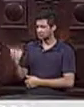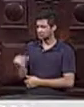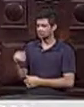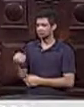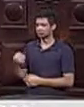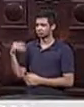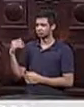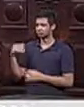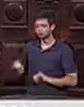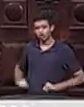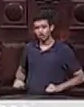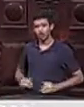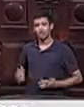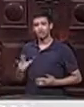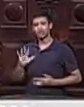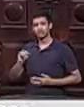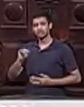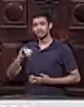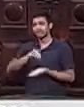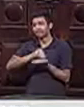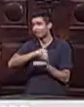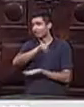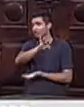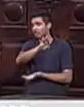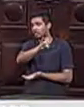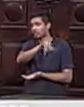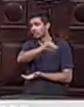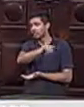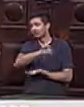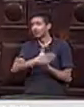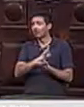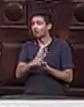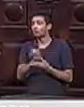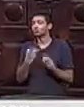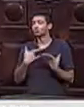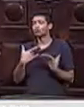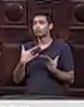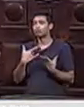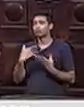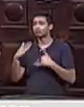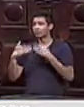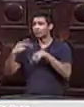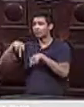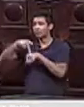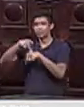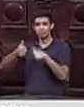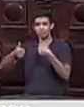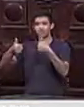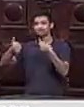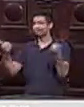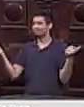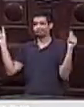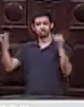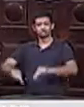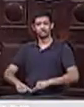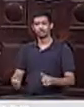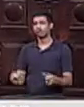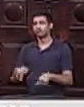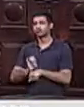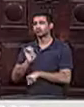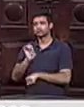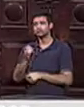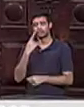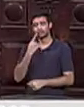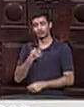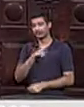não fossem esses atendimentos, nós teríamos uma calamidade social absoluta no Estado. E essas